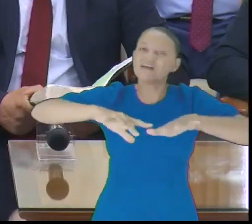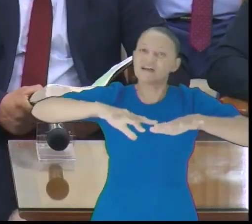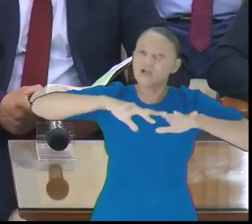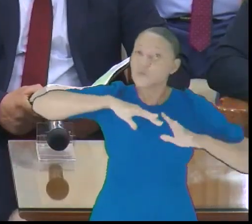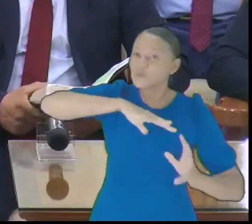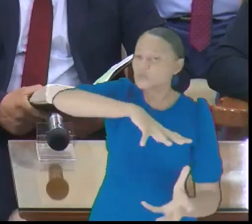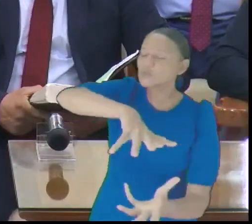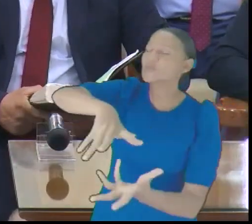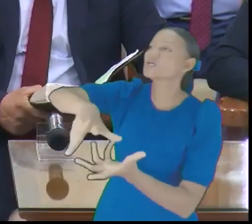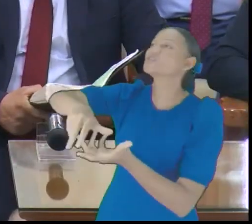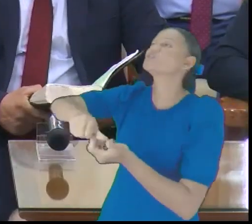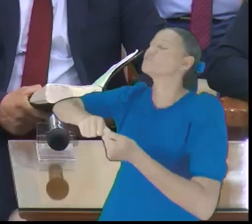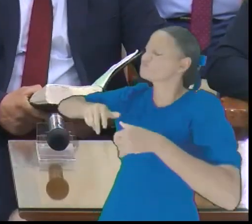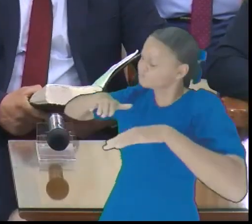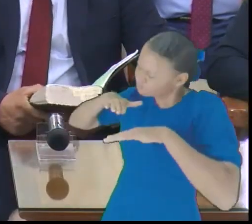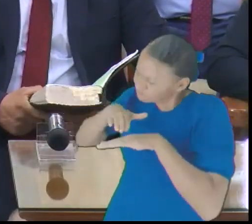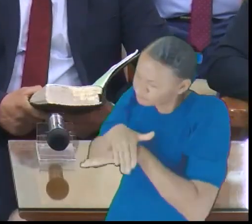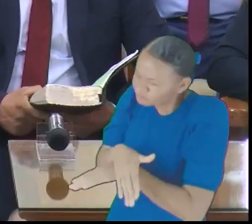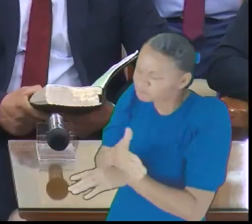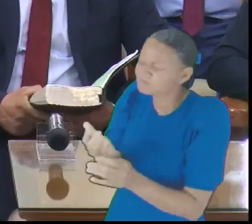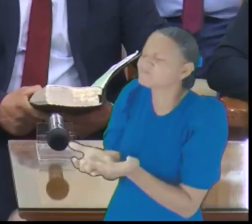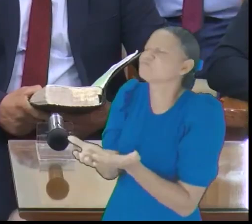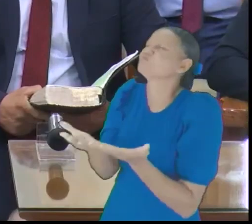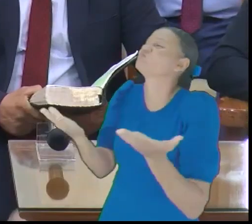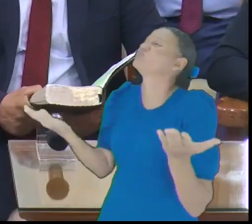e jurei por ele que não